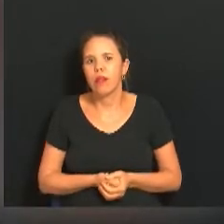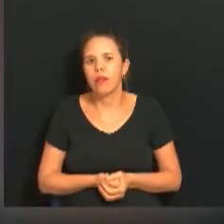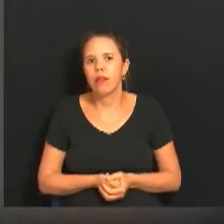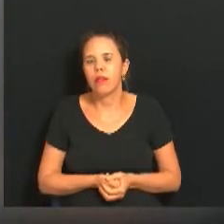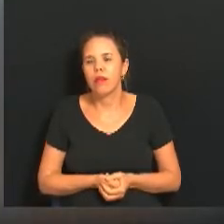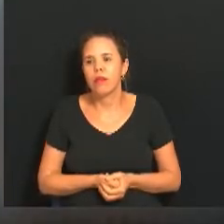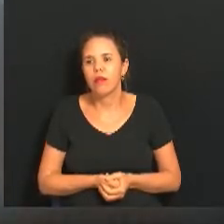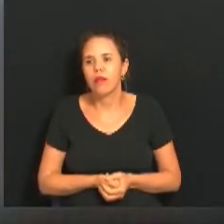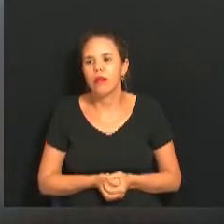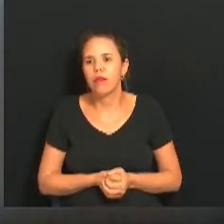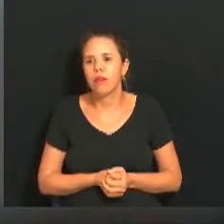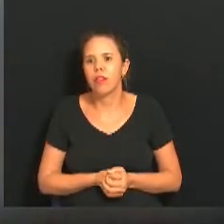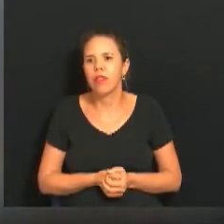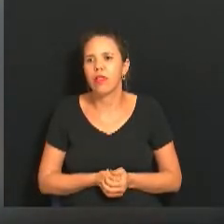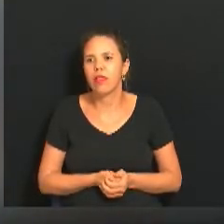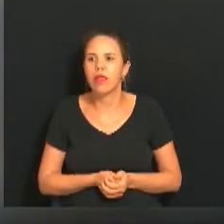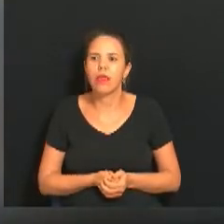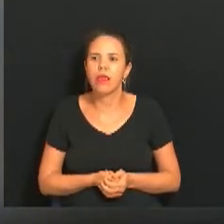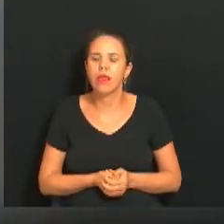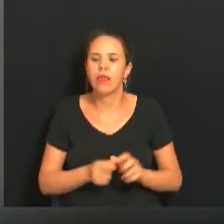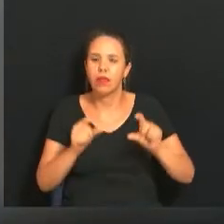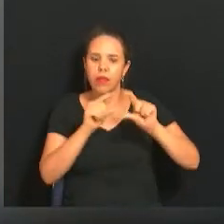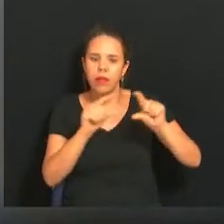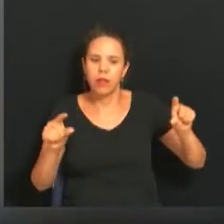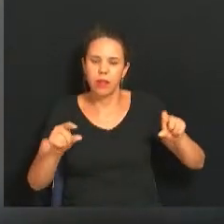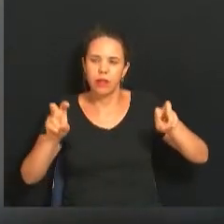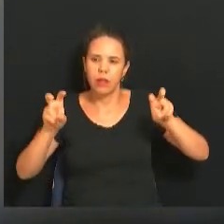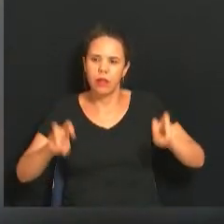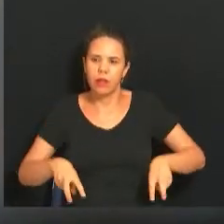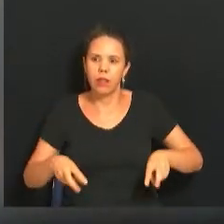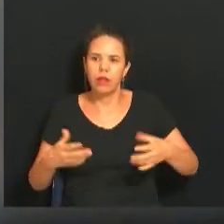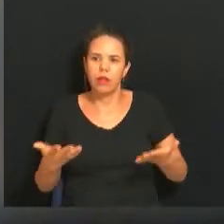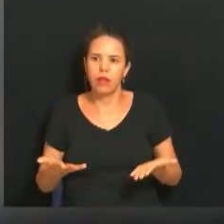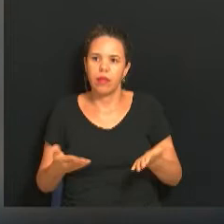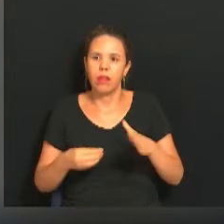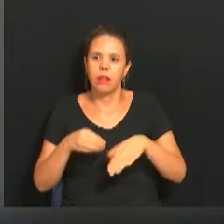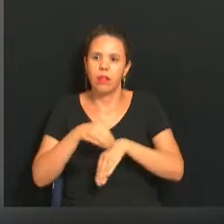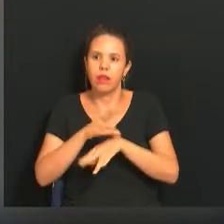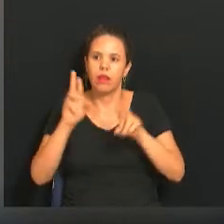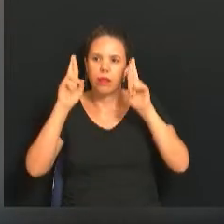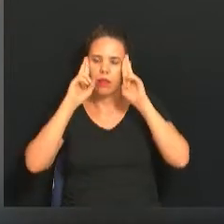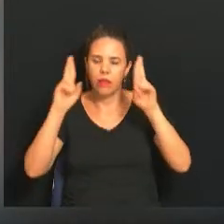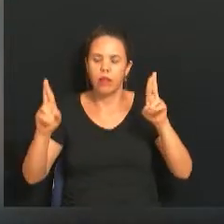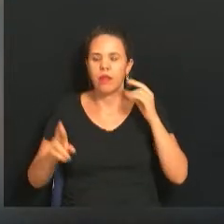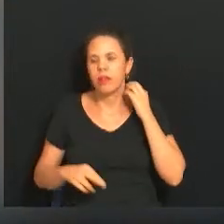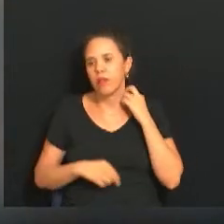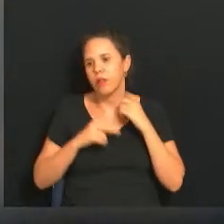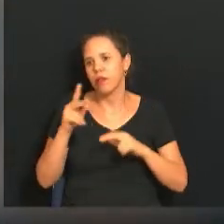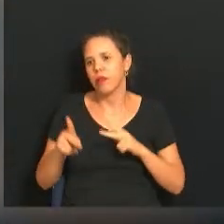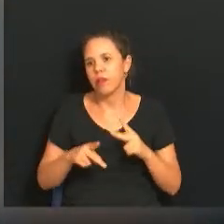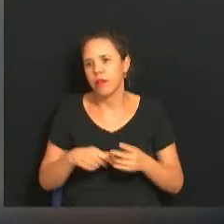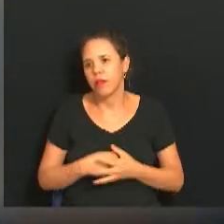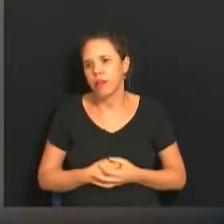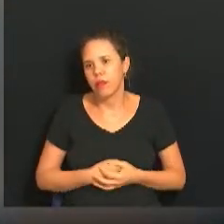o adesivo para identificação desses assentos trará respeito e dignidade a essas pessoas. Quando